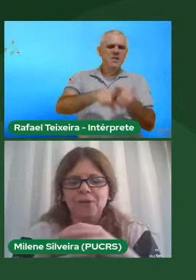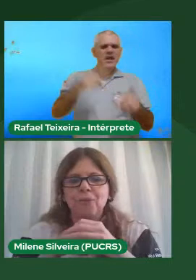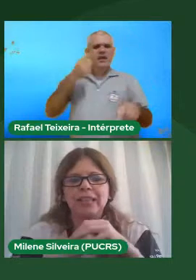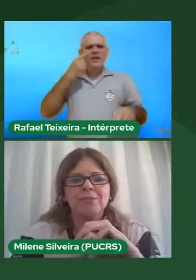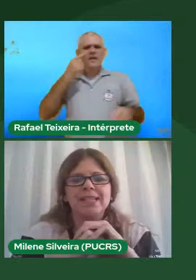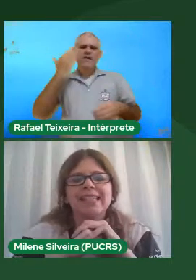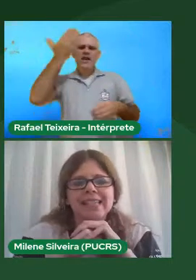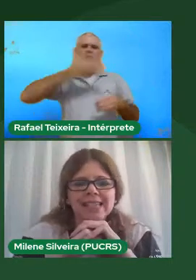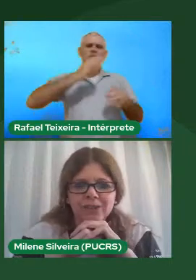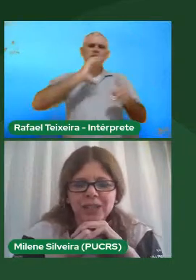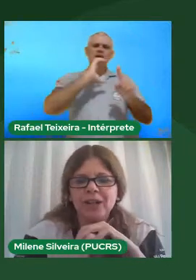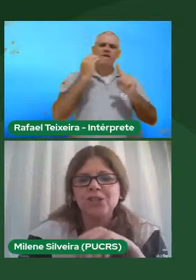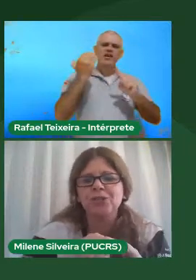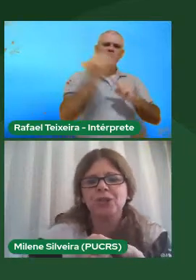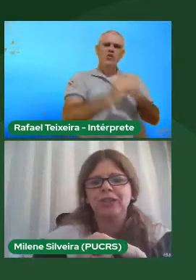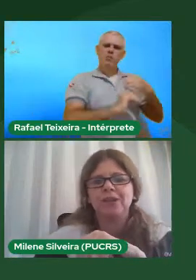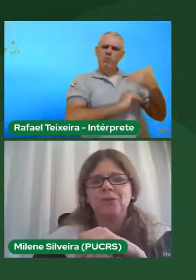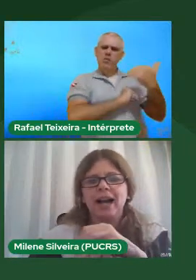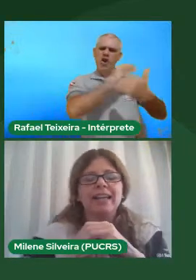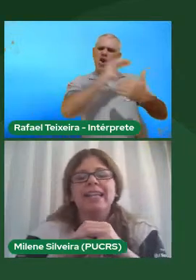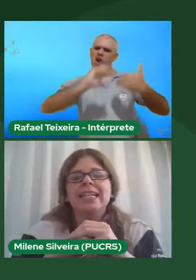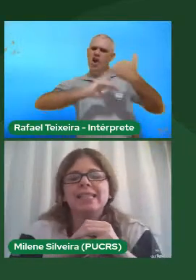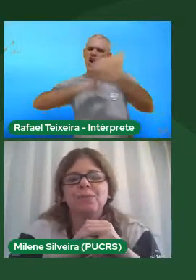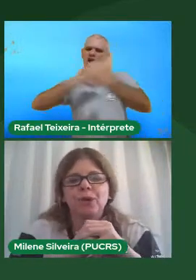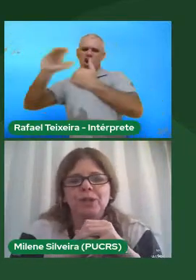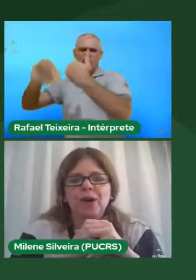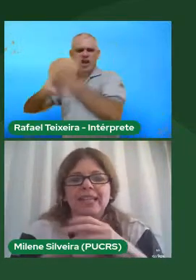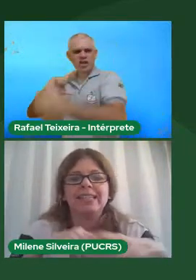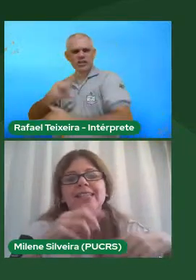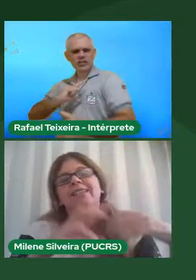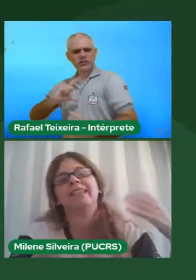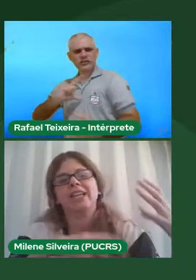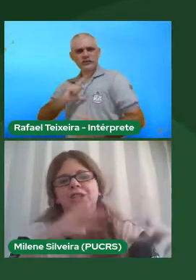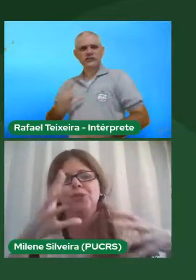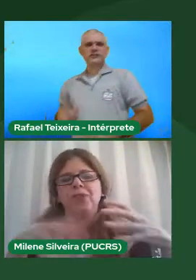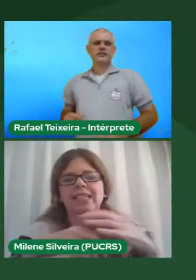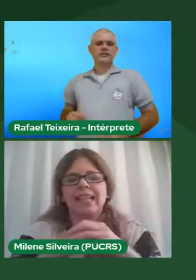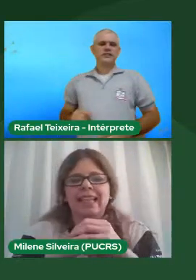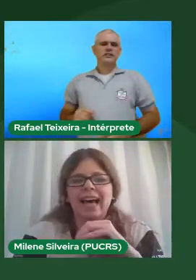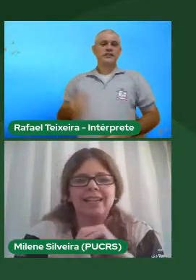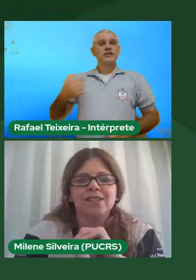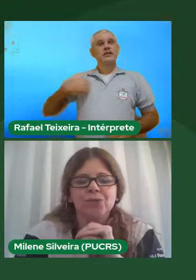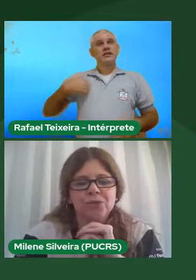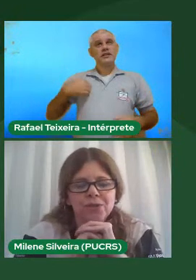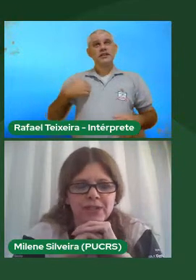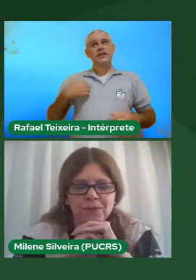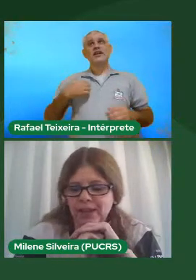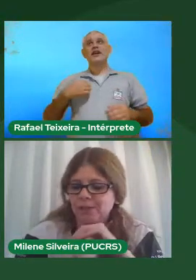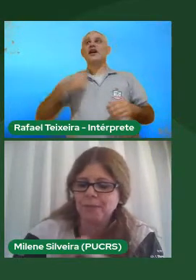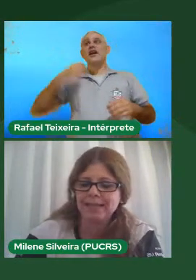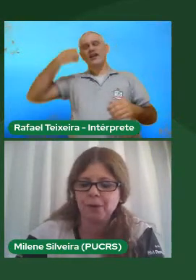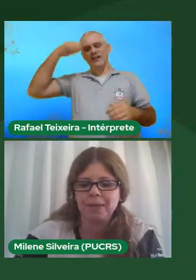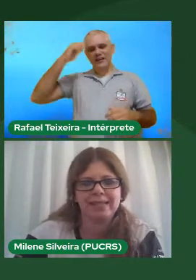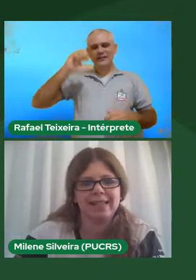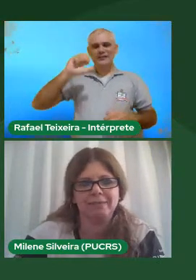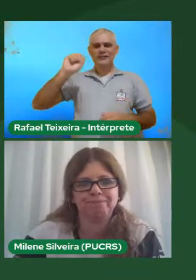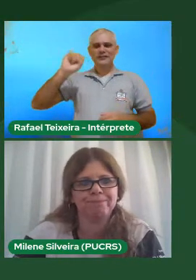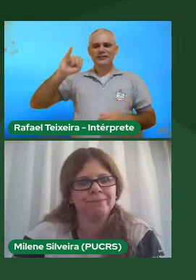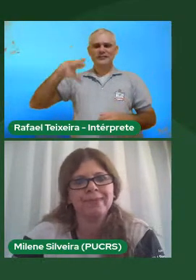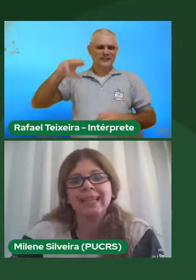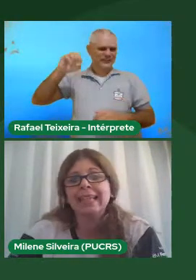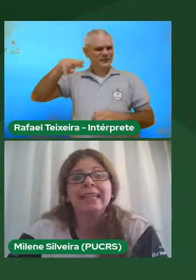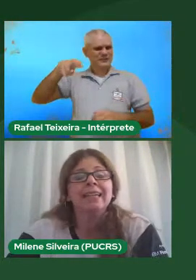em linha ali, eu botei uma citação, né, do artigo que eu tenho com a Simone e com a Isa, que a gente fez essa análise dos eventos. Mas aí eu